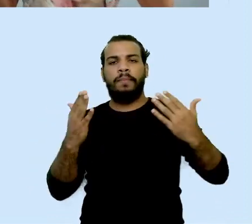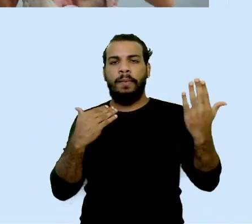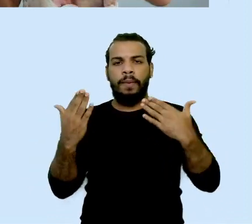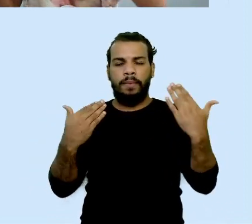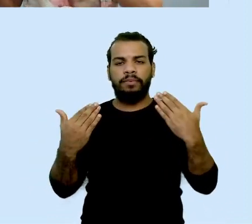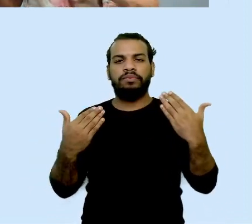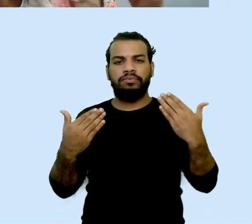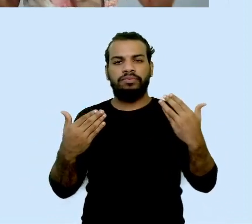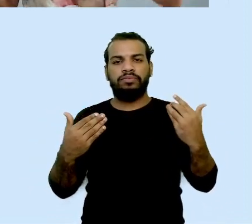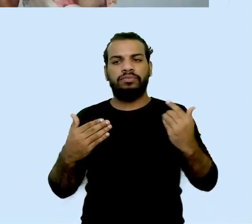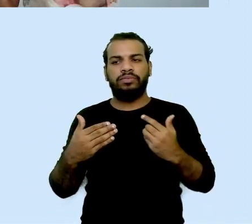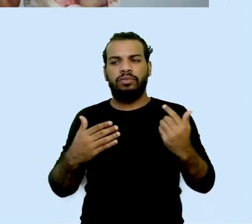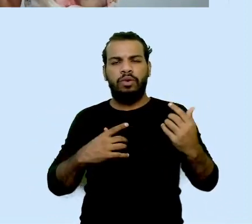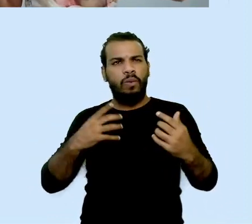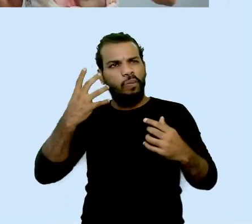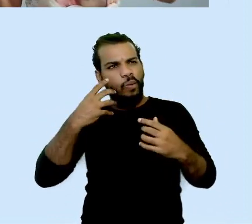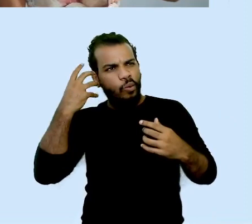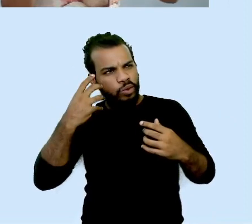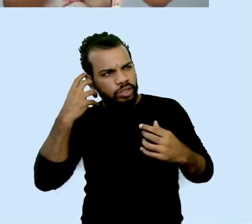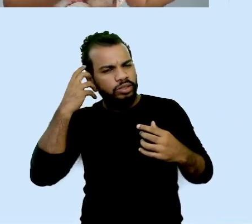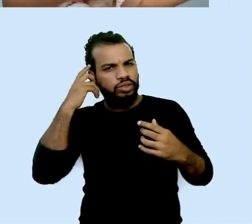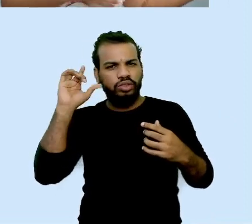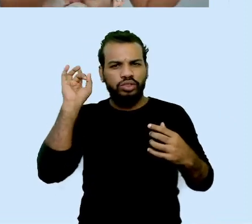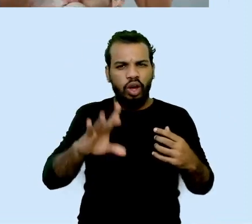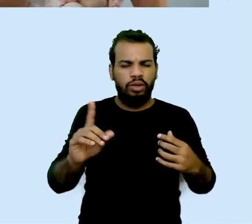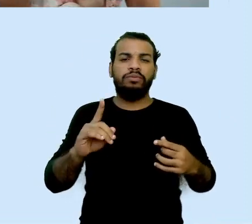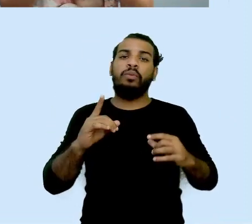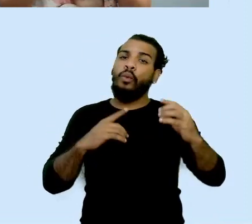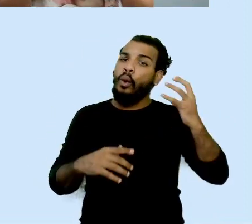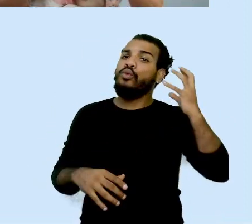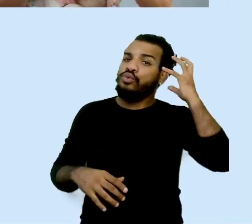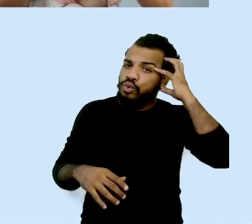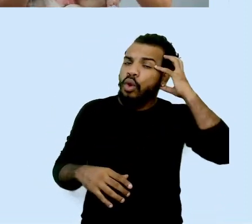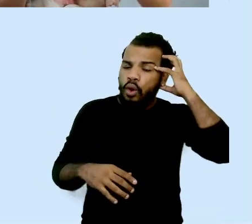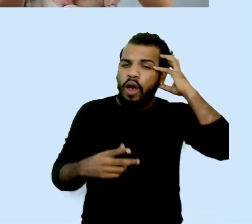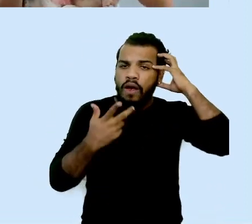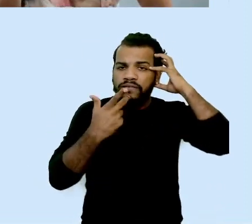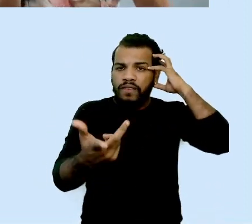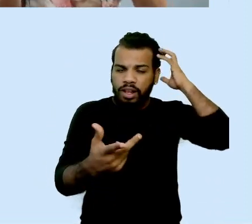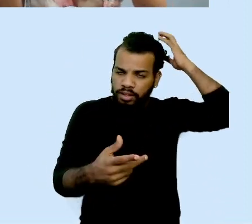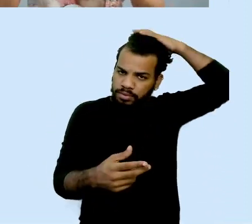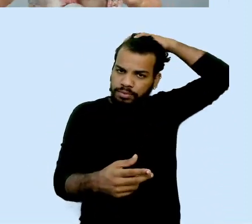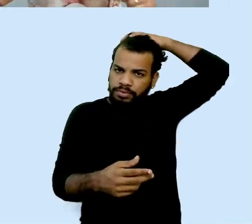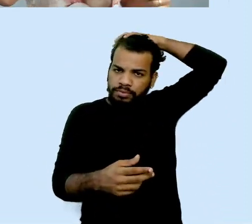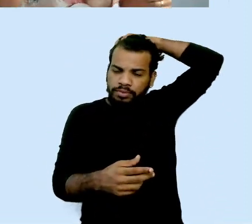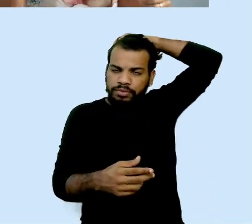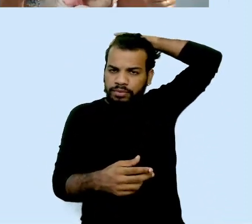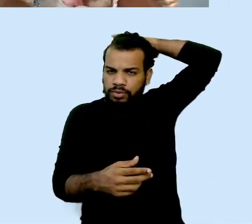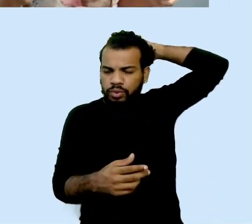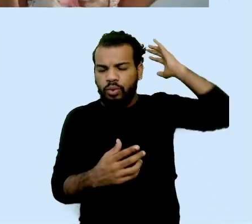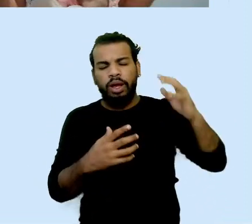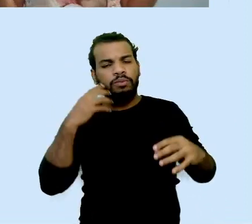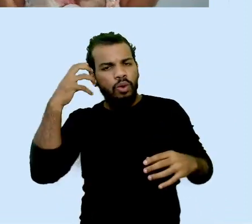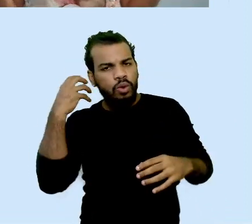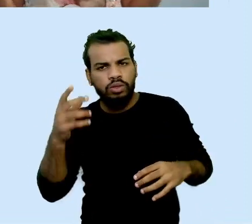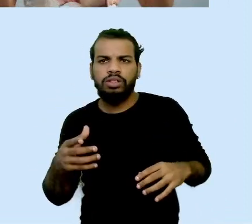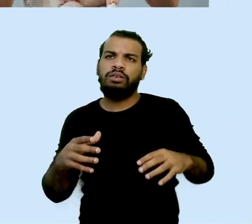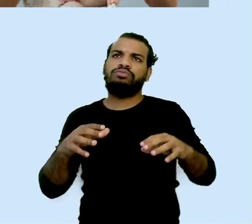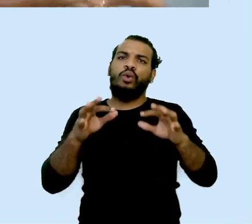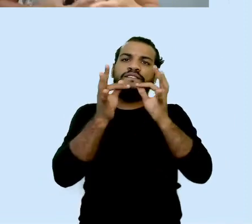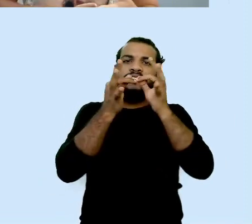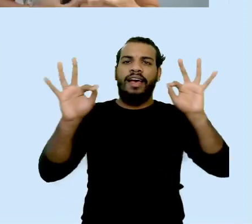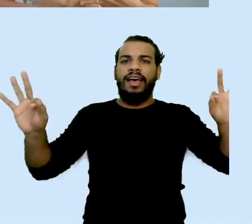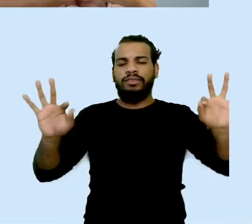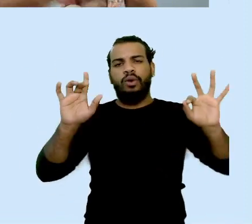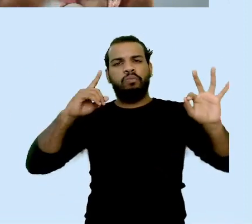em forma de música, de melodia, vem nesses sons que eu estava falando. Uma música, uma frase,